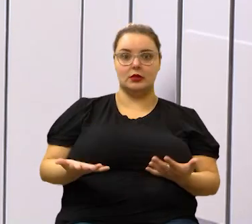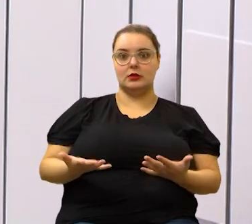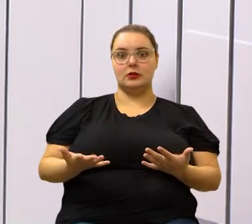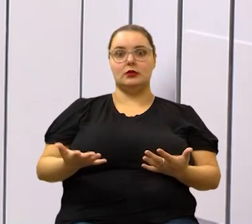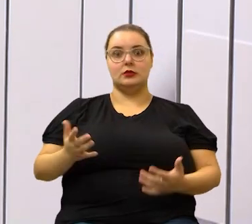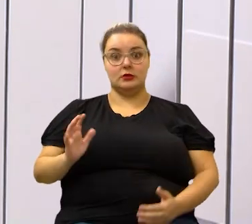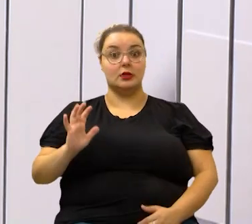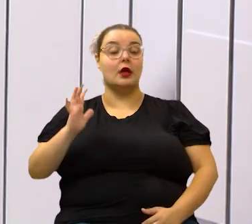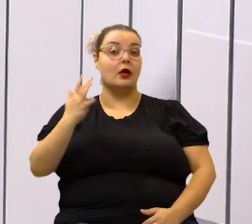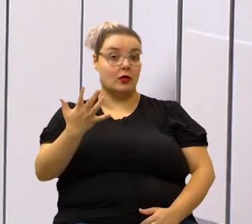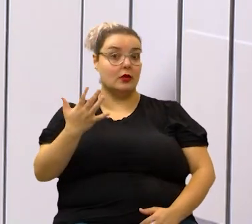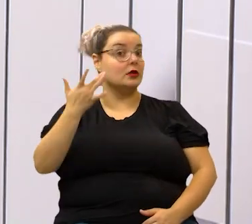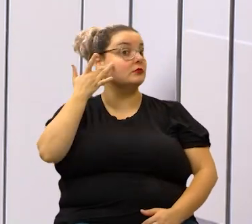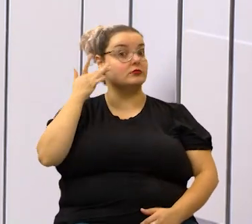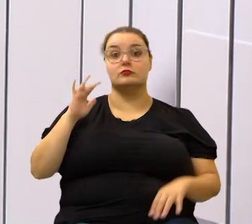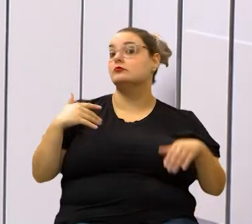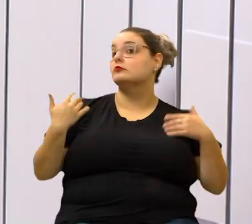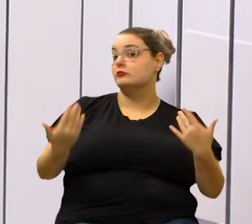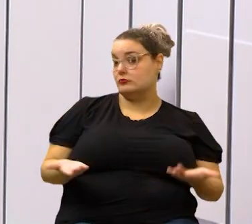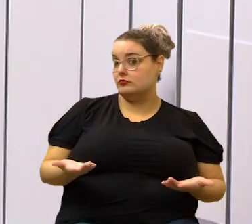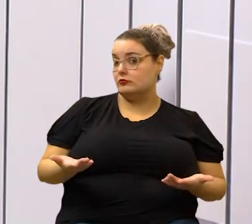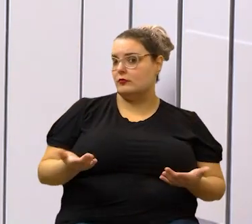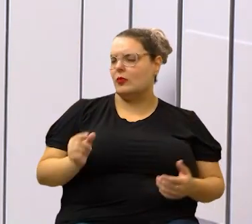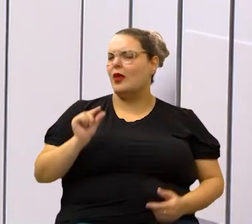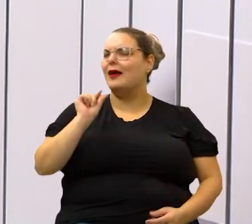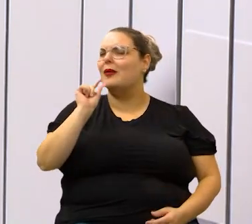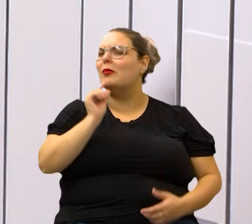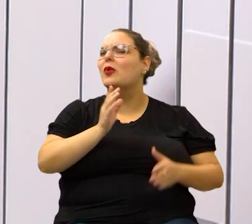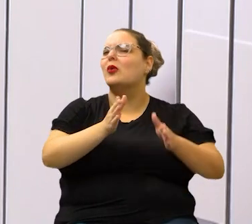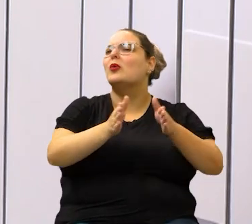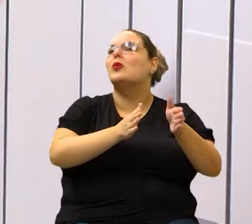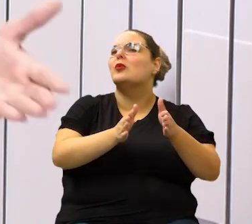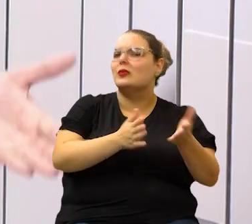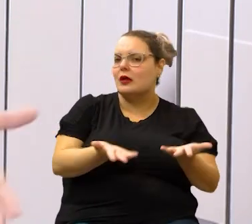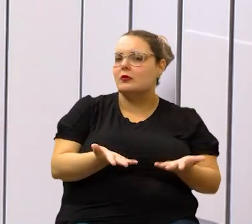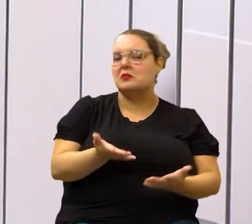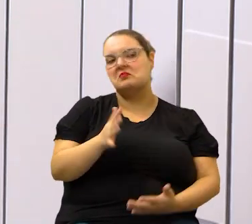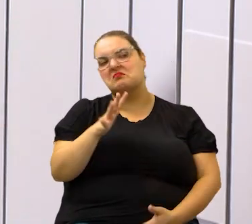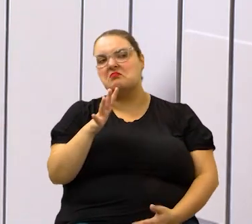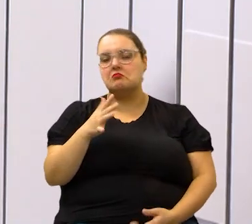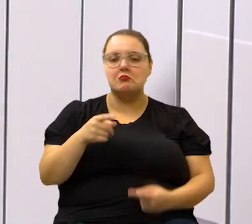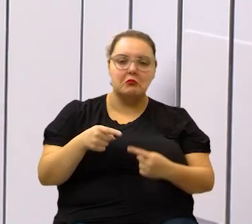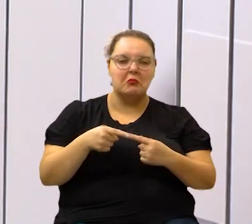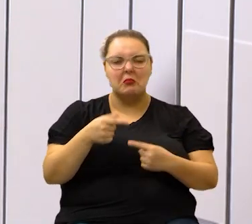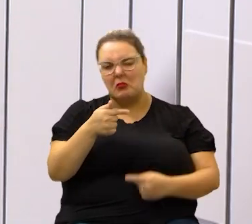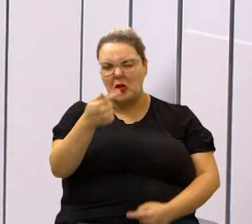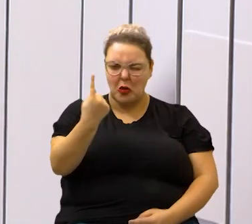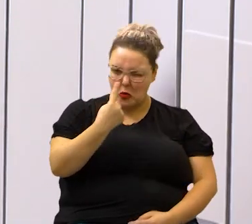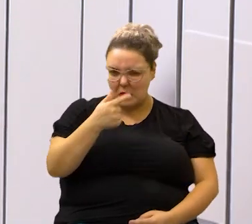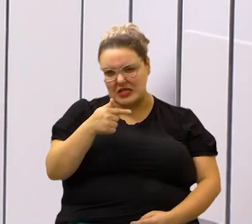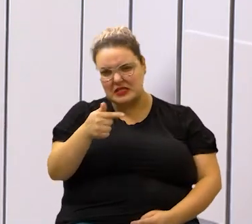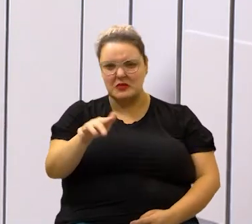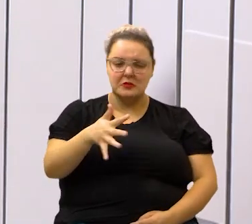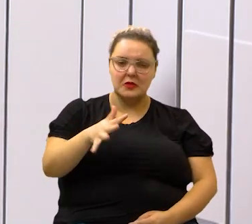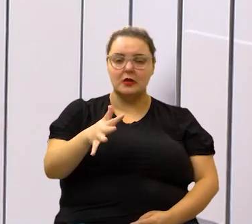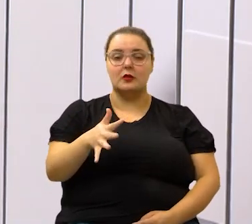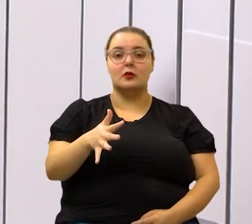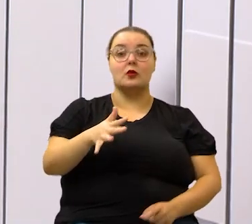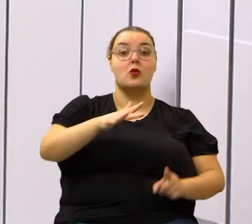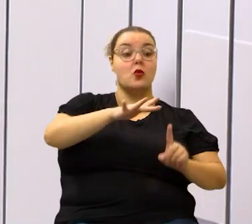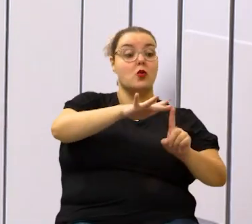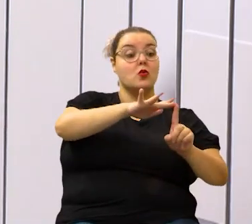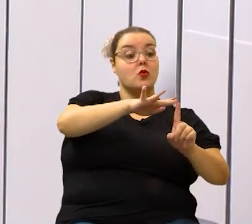está acontecendo e você não sabe. Há pouquíssimo tempo, há pouco mais de uma semana, nós entramos